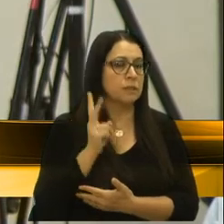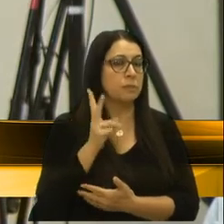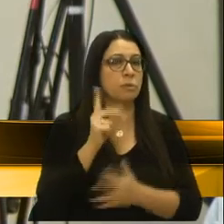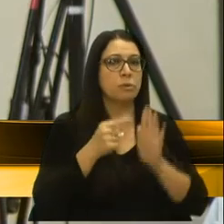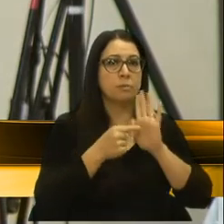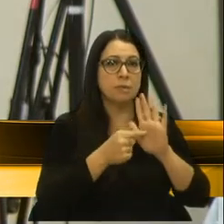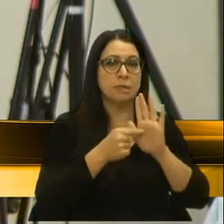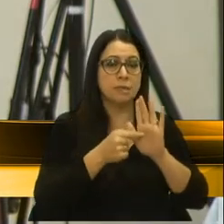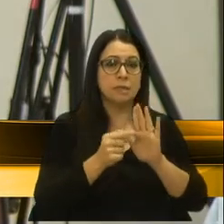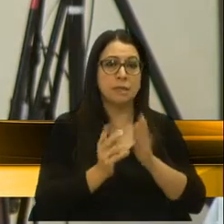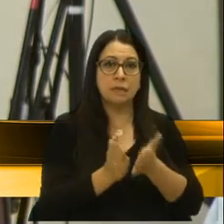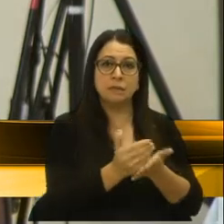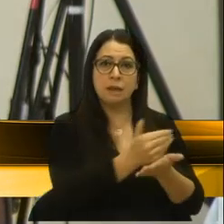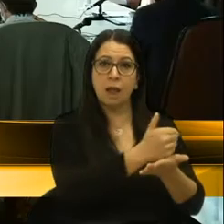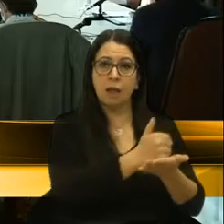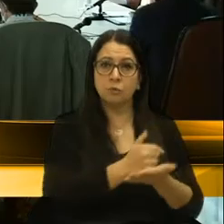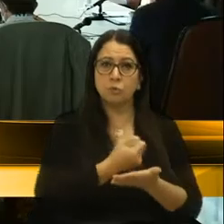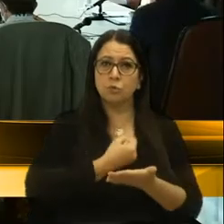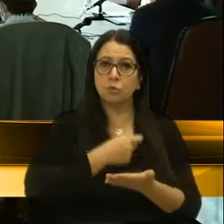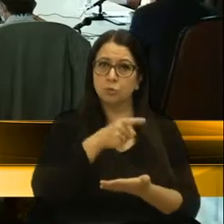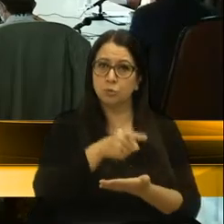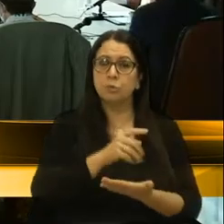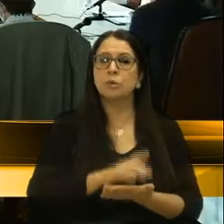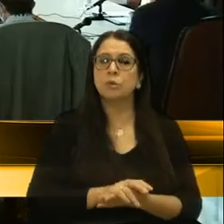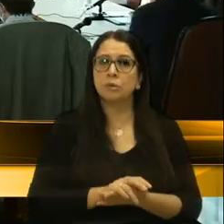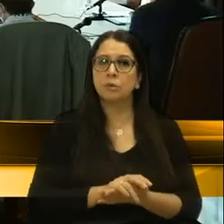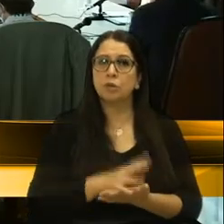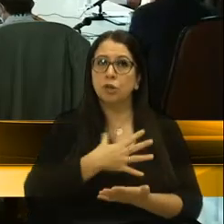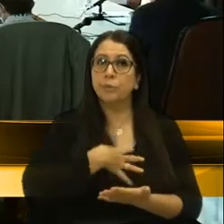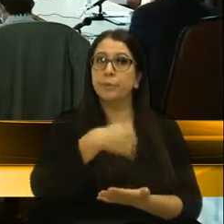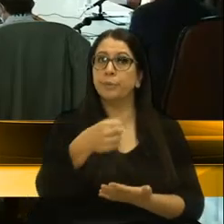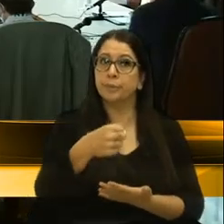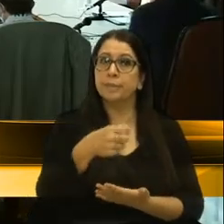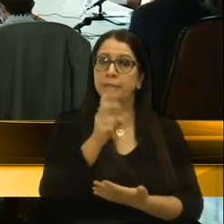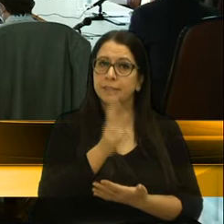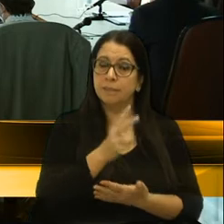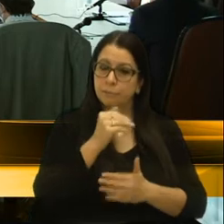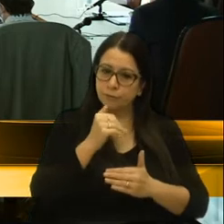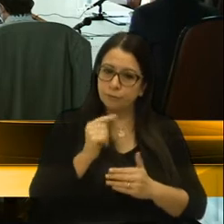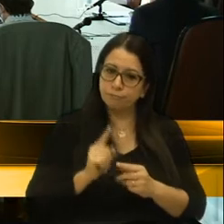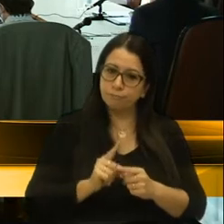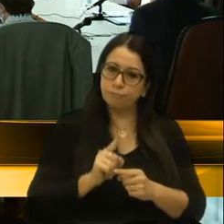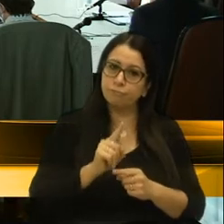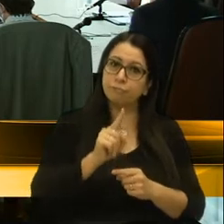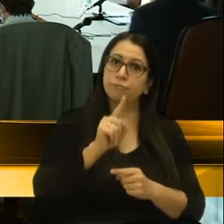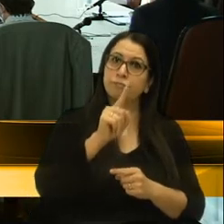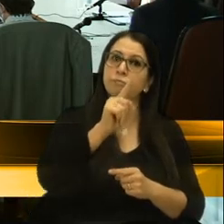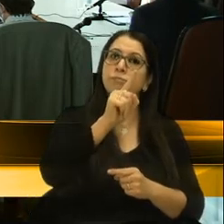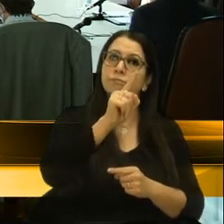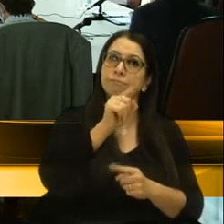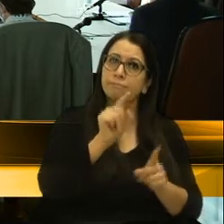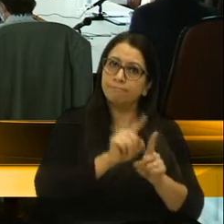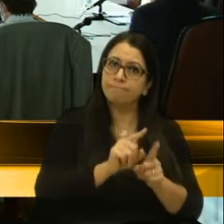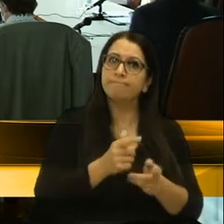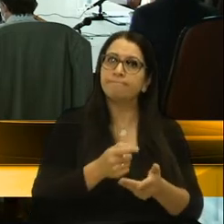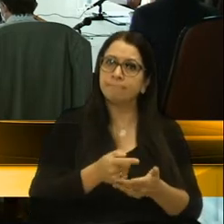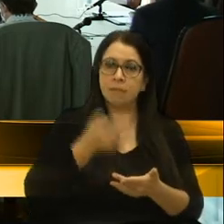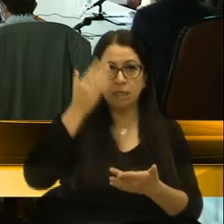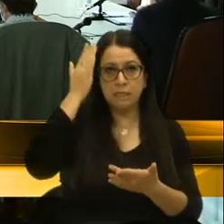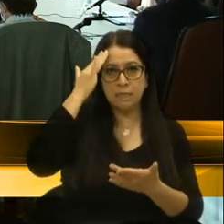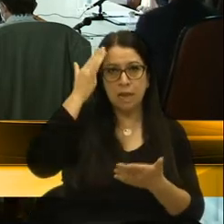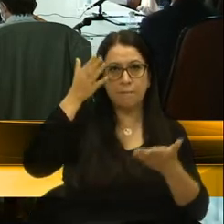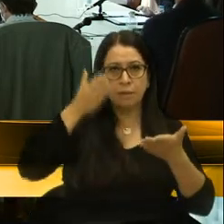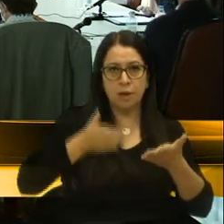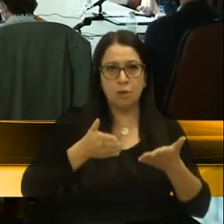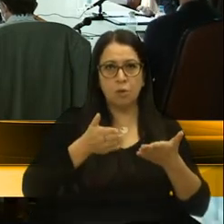apresentei dados de suicídio, eles sempre foram crescentes. E a gente sabe que agora,